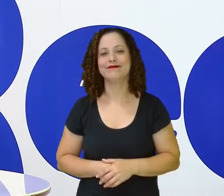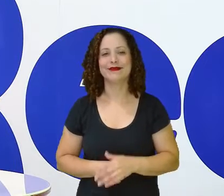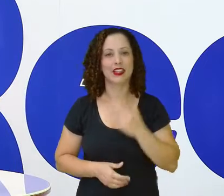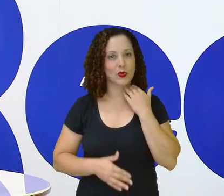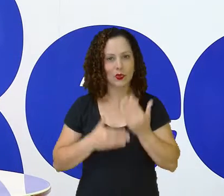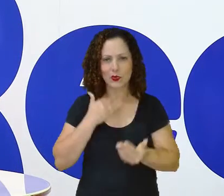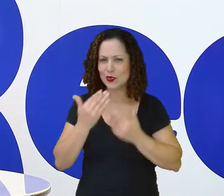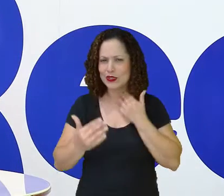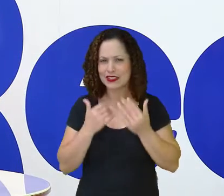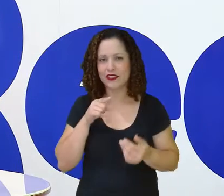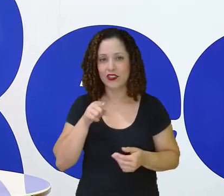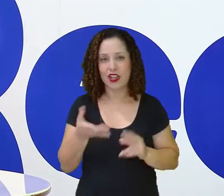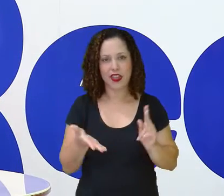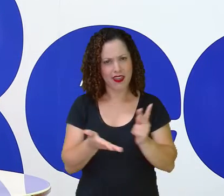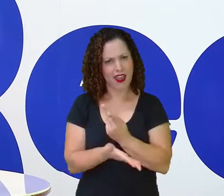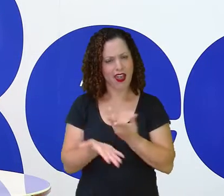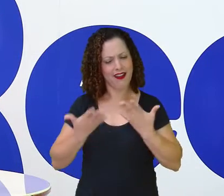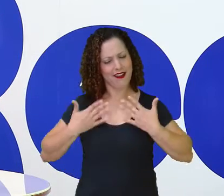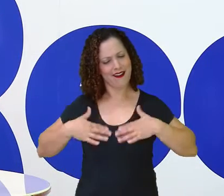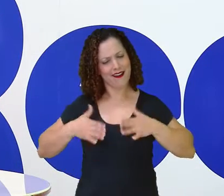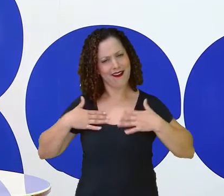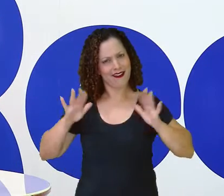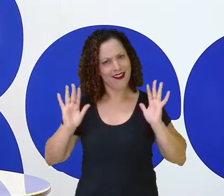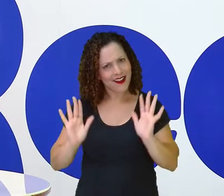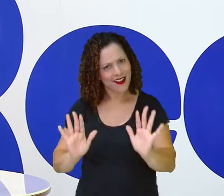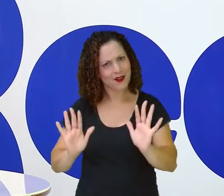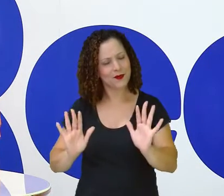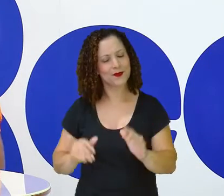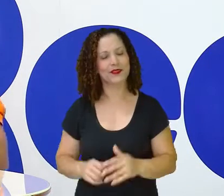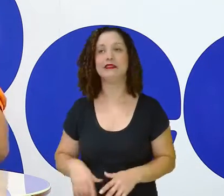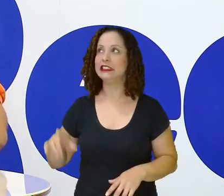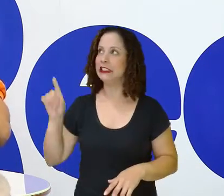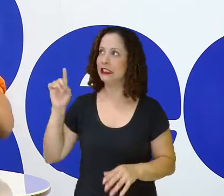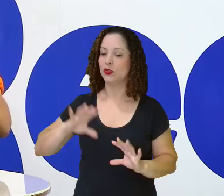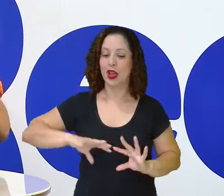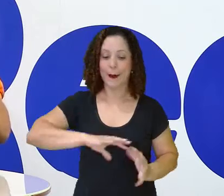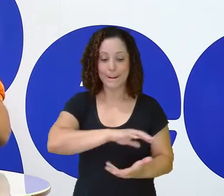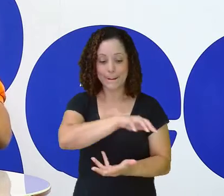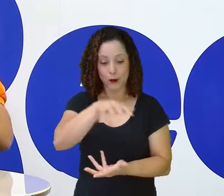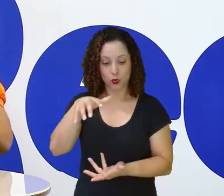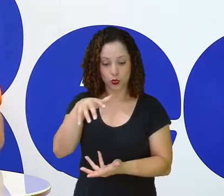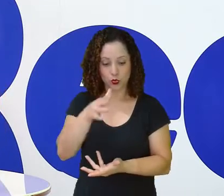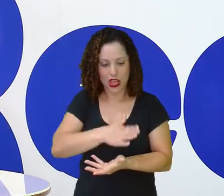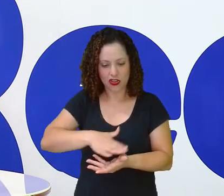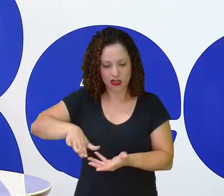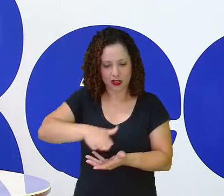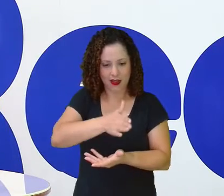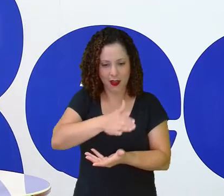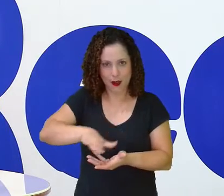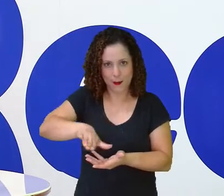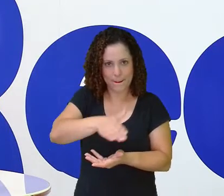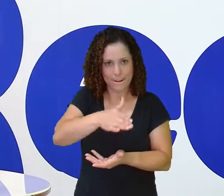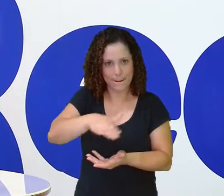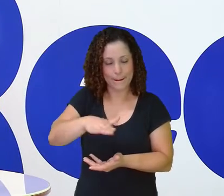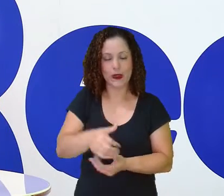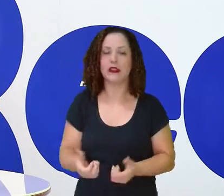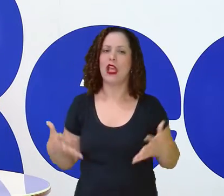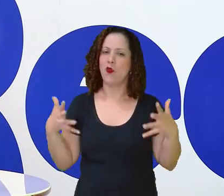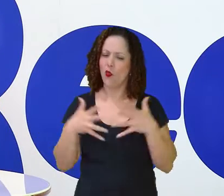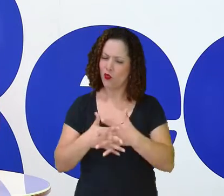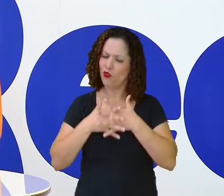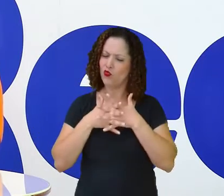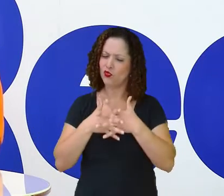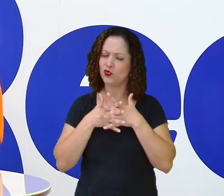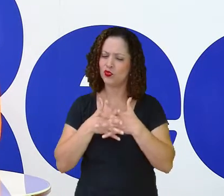conseguiu acertar, não se estressa. Essa questão de camada da Terra às vezes confunde mesmo, porque cada uma, como eu falei, tem a